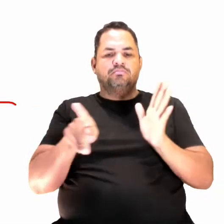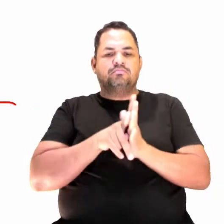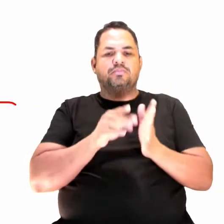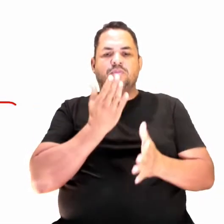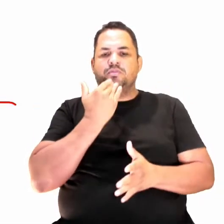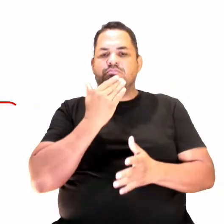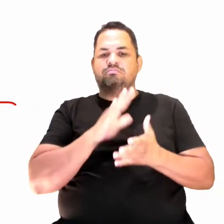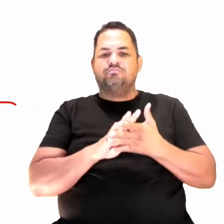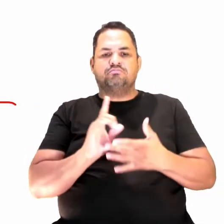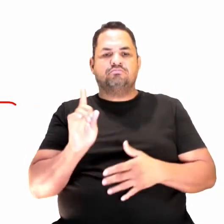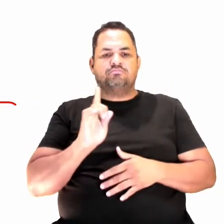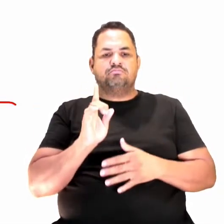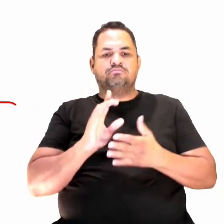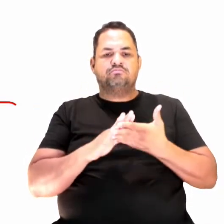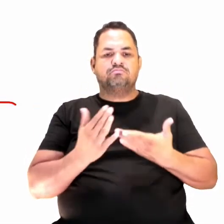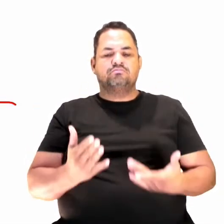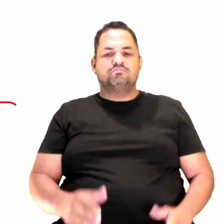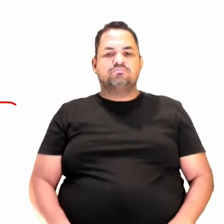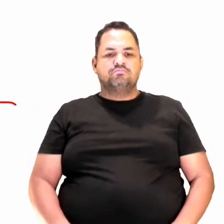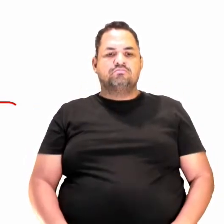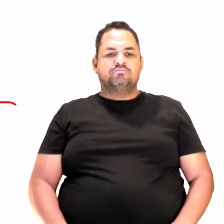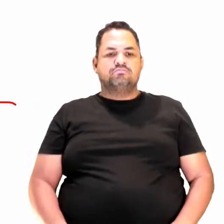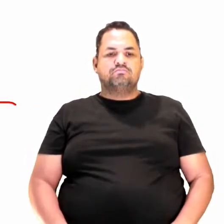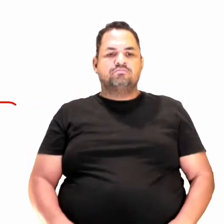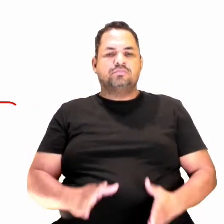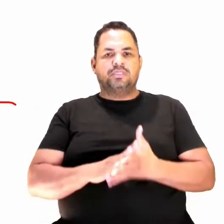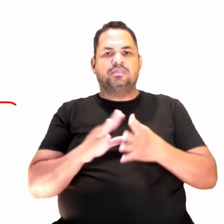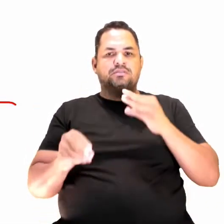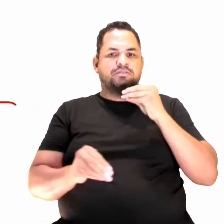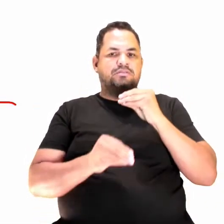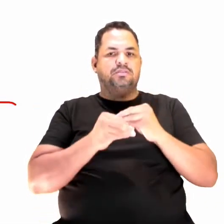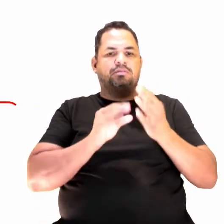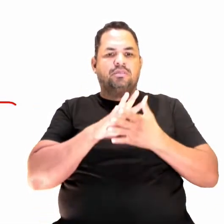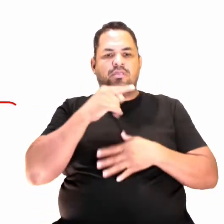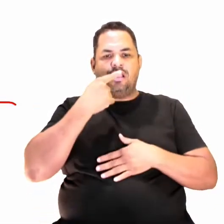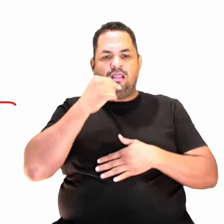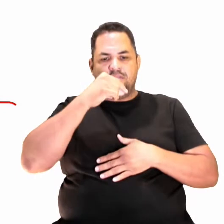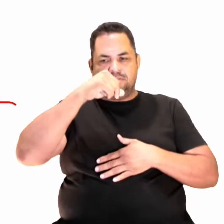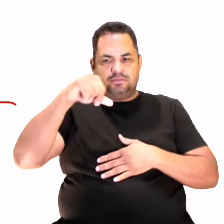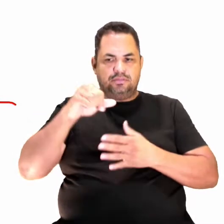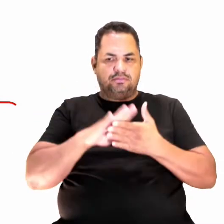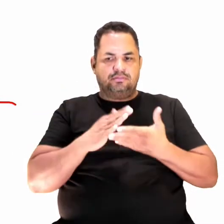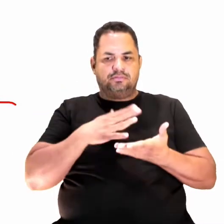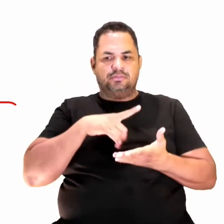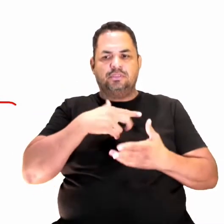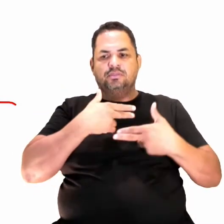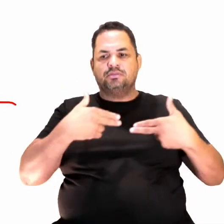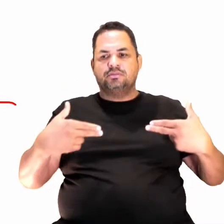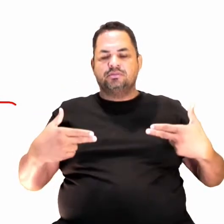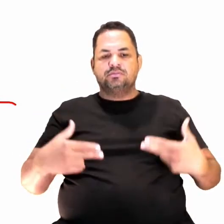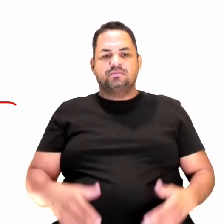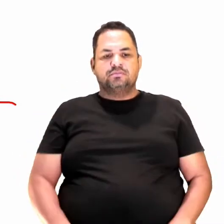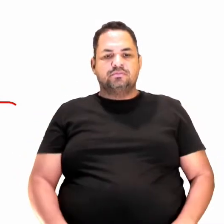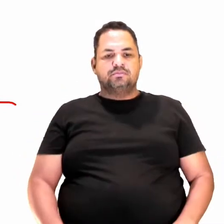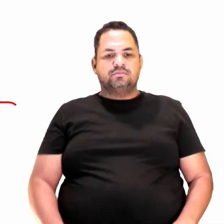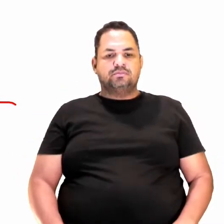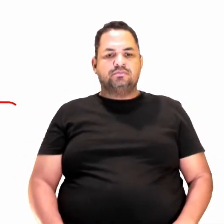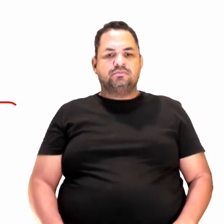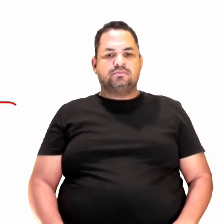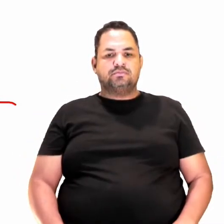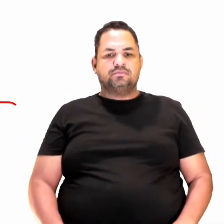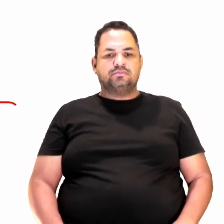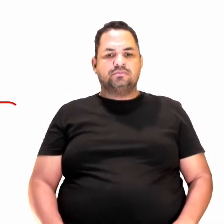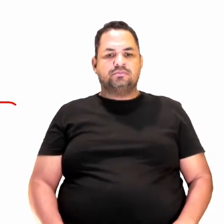para não abusar de certa adição a mais de sal, enfim, dentre outras coisas. Checking body